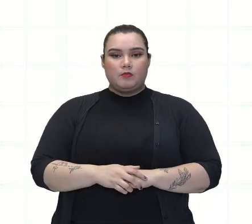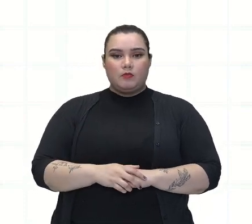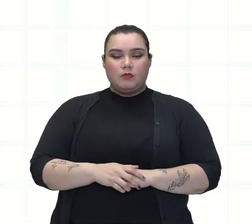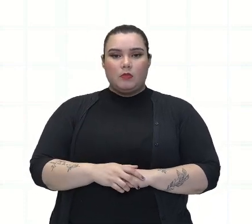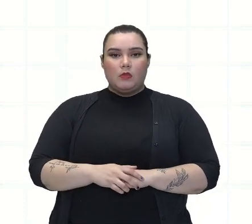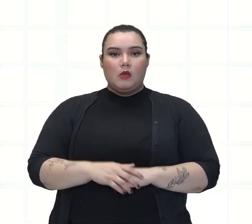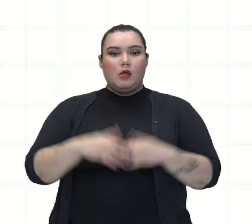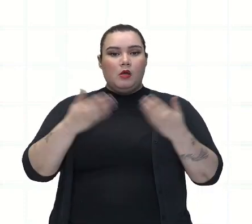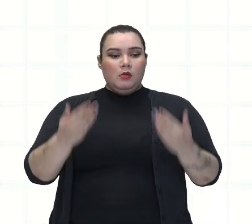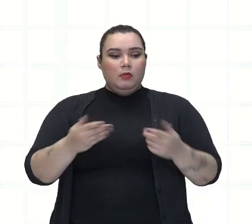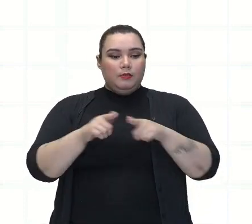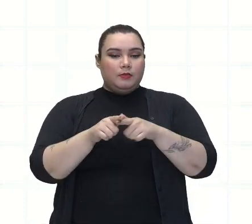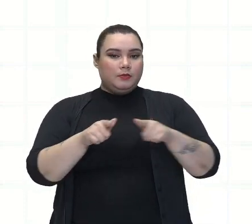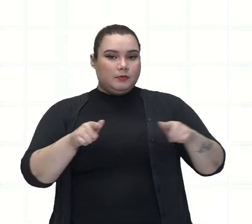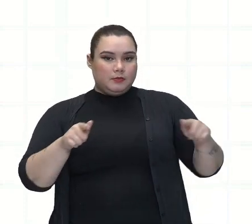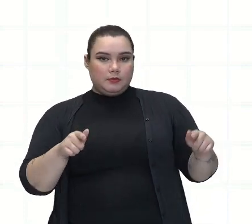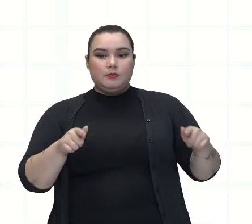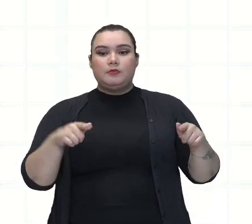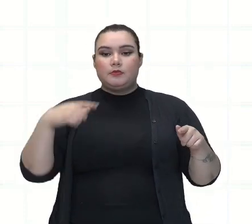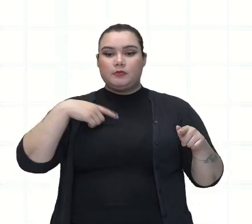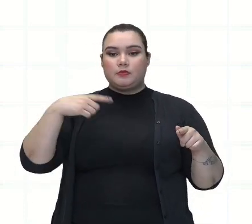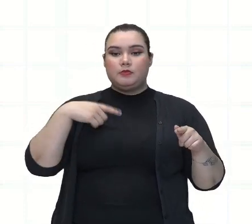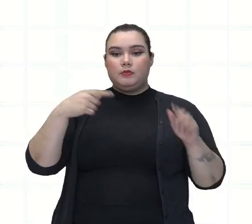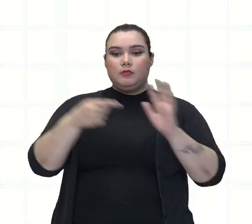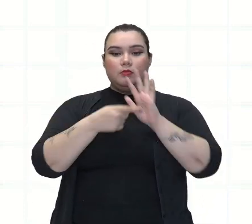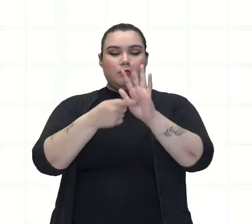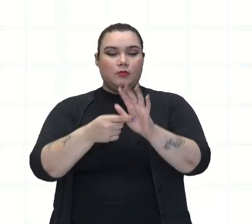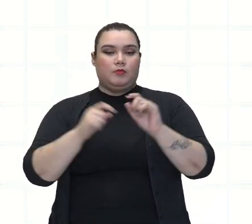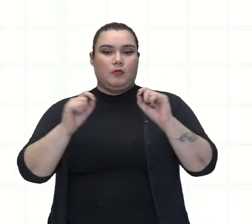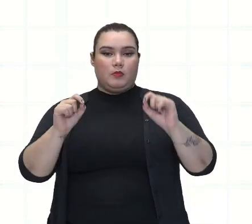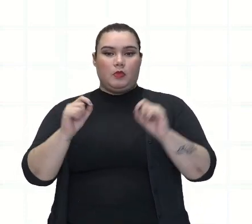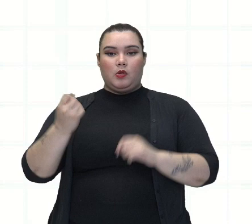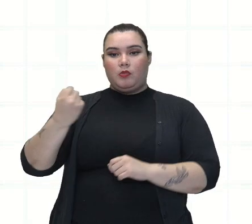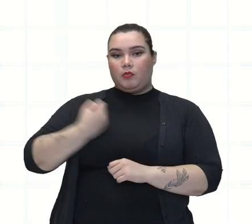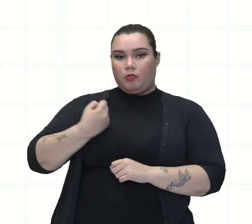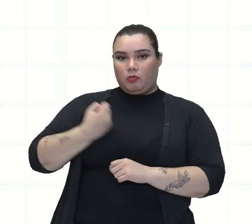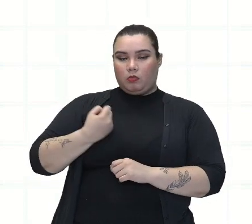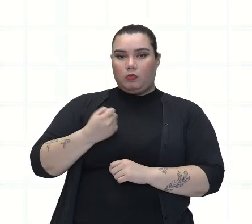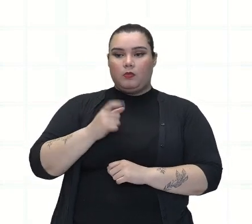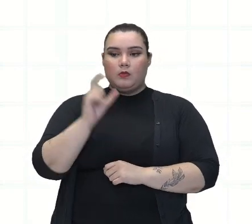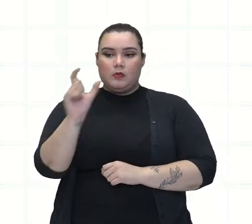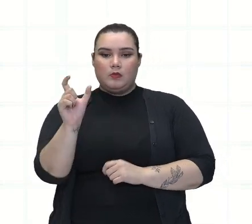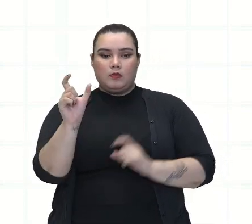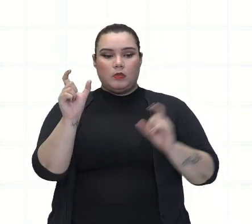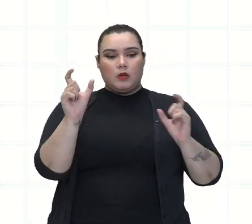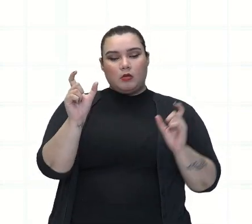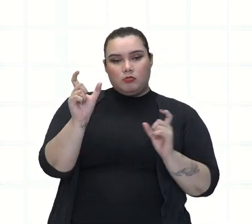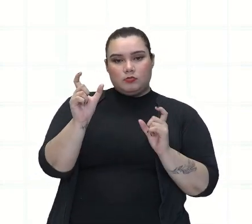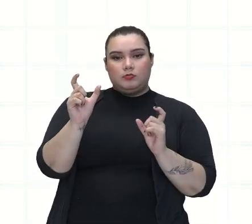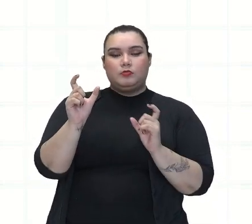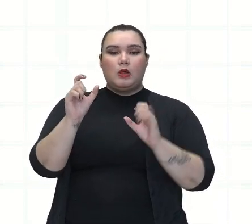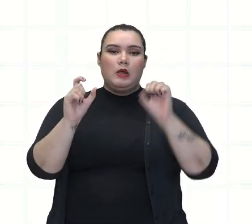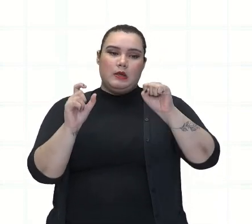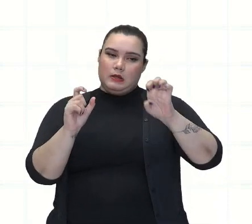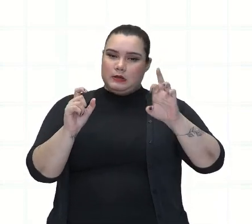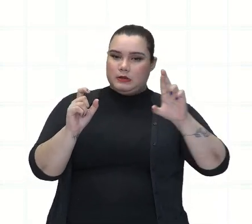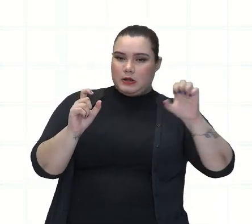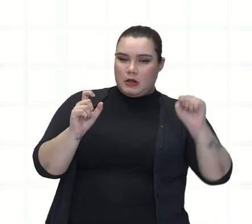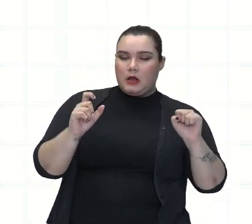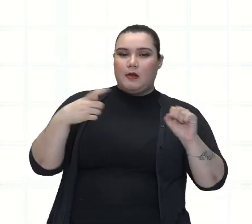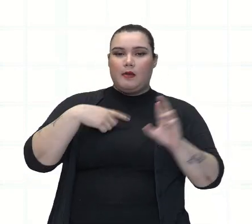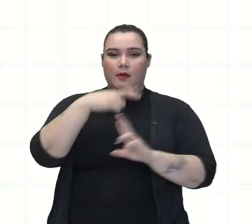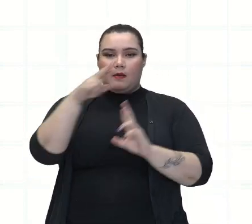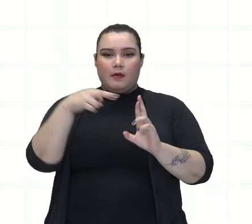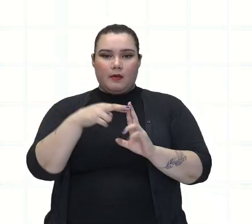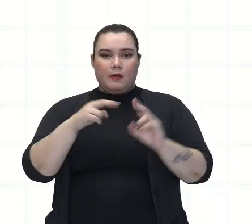classe gramatical vai acompanhar? O numeral vai acompanhar. Quando ele fala seres, ele está se